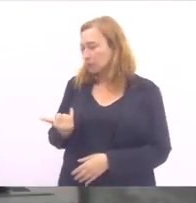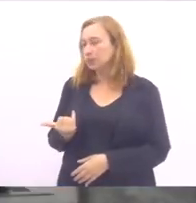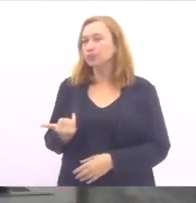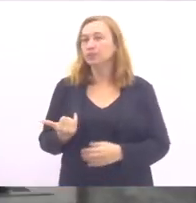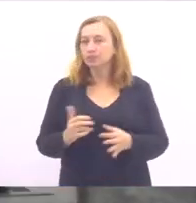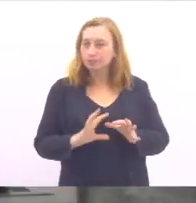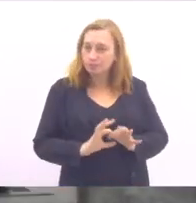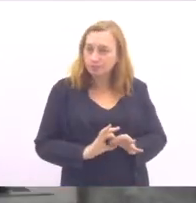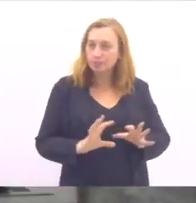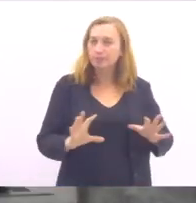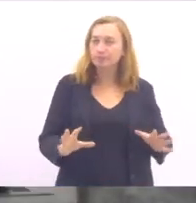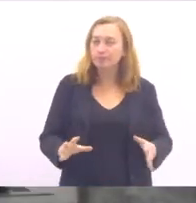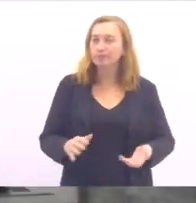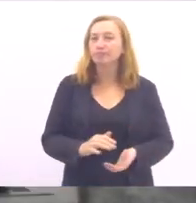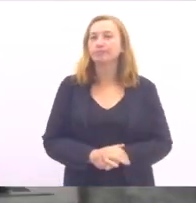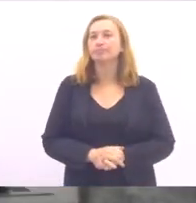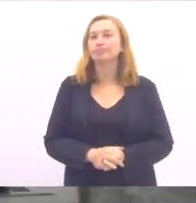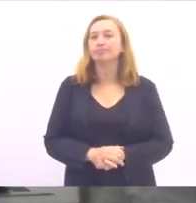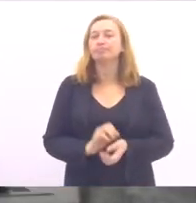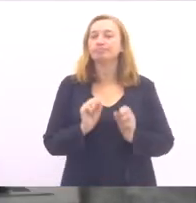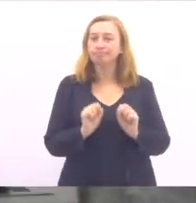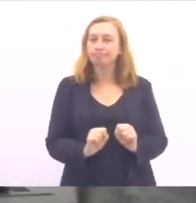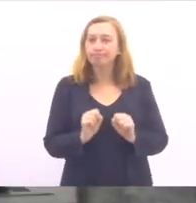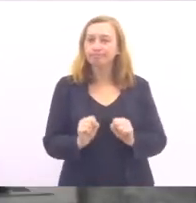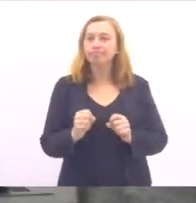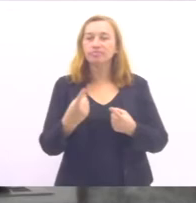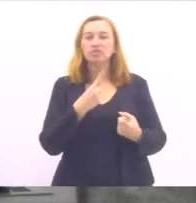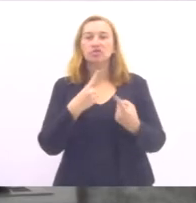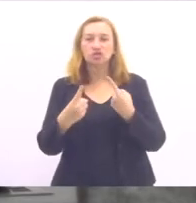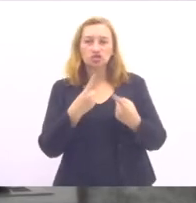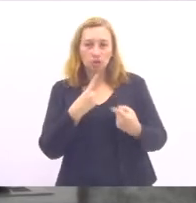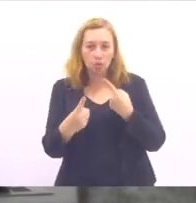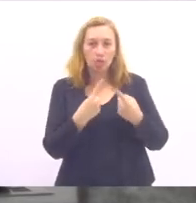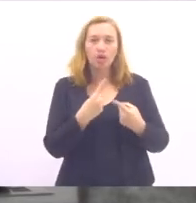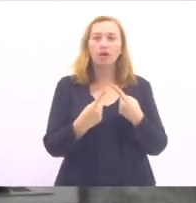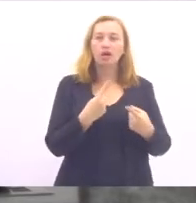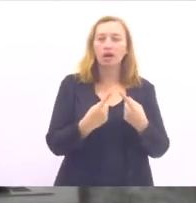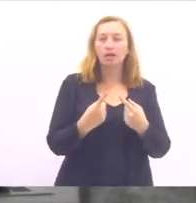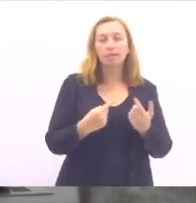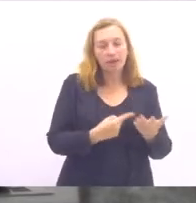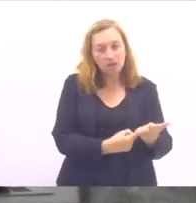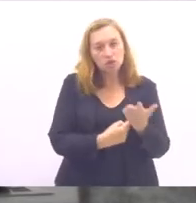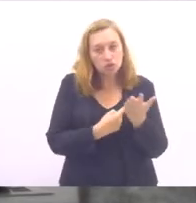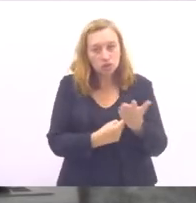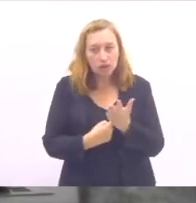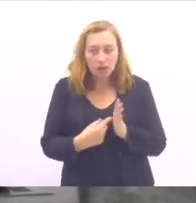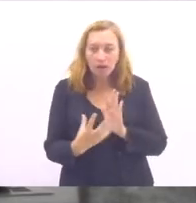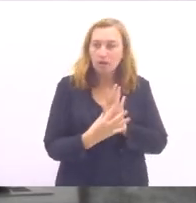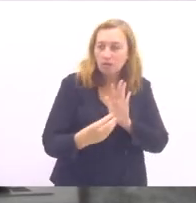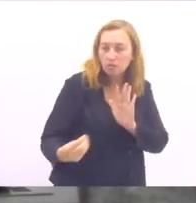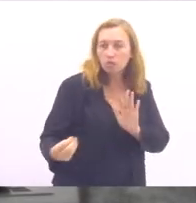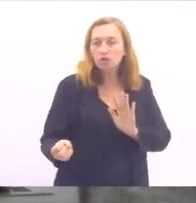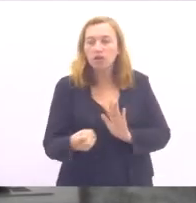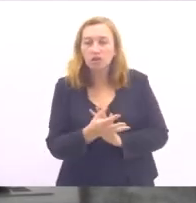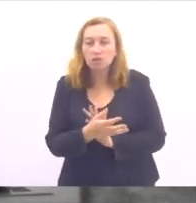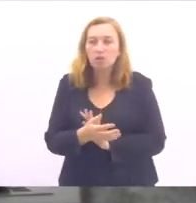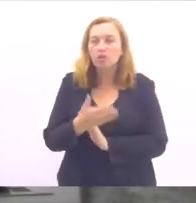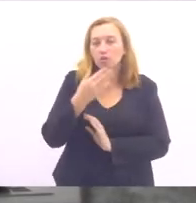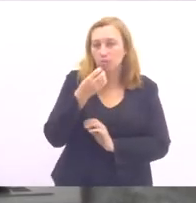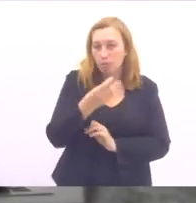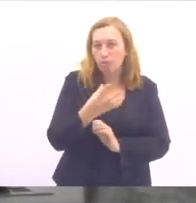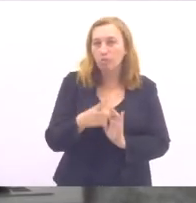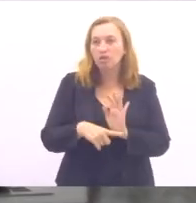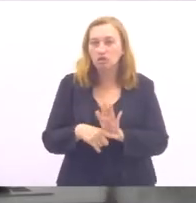abrimos a participação para que eles pudessem, de certa forma, nos ajudar a modelar frente, né, aos anseios e